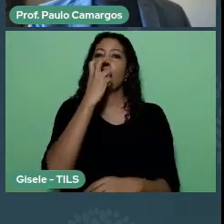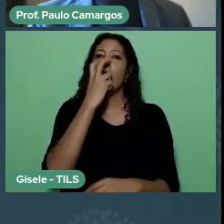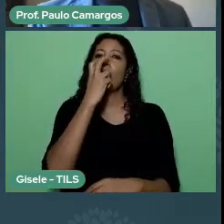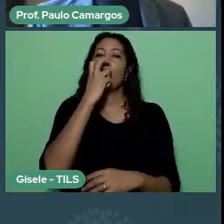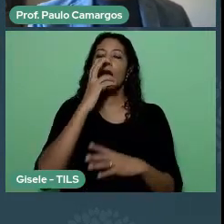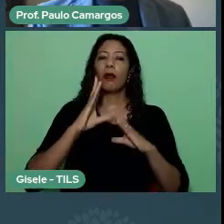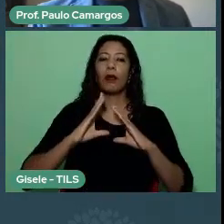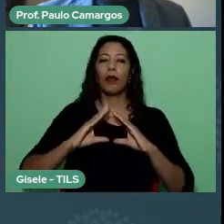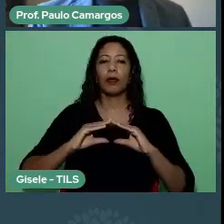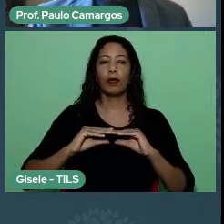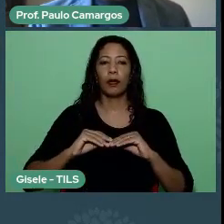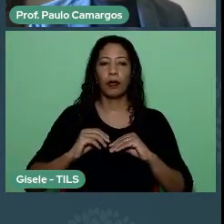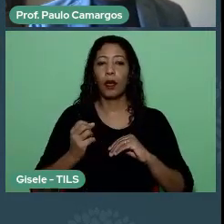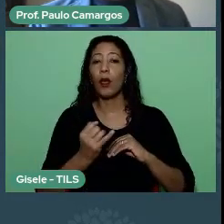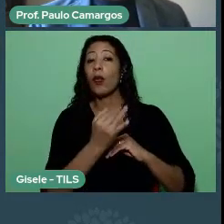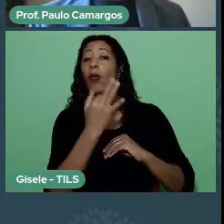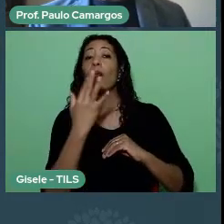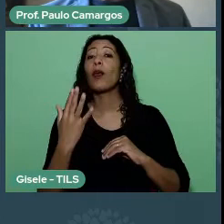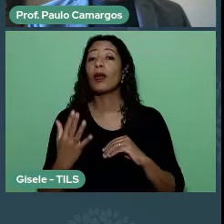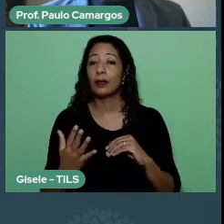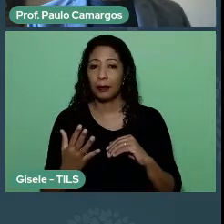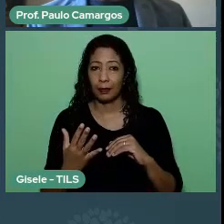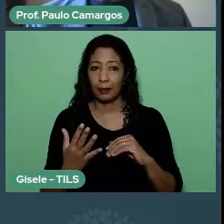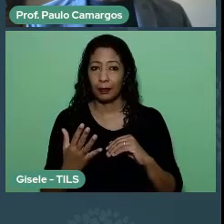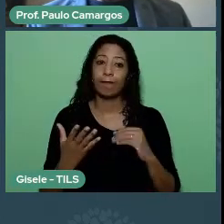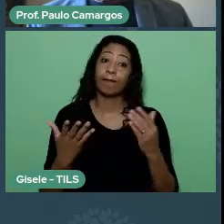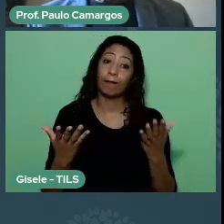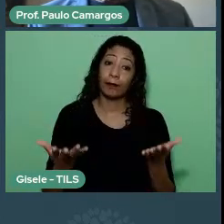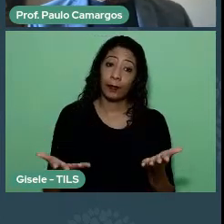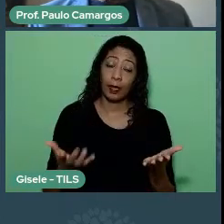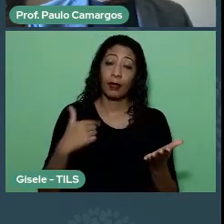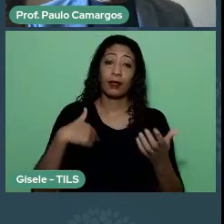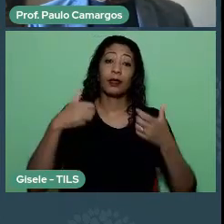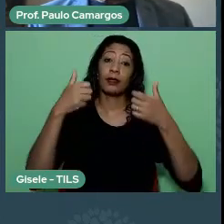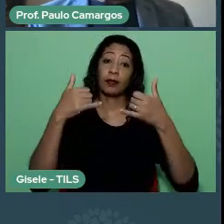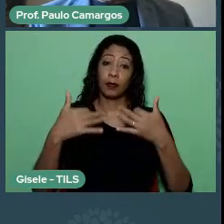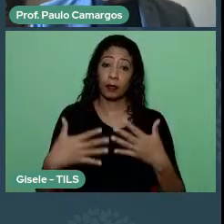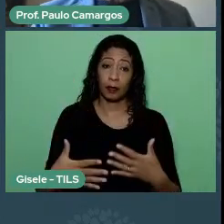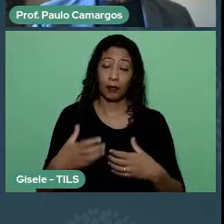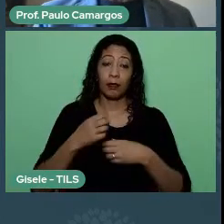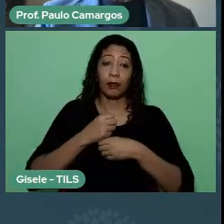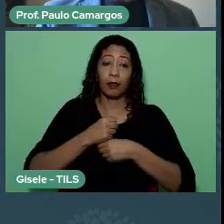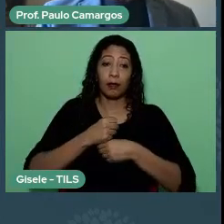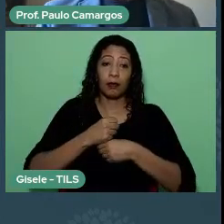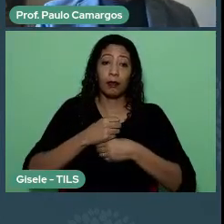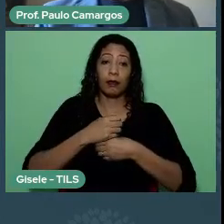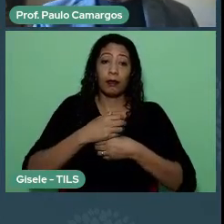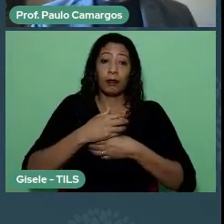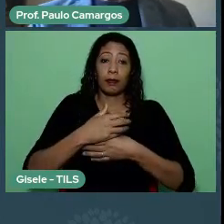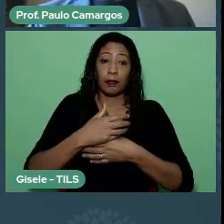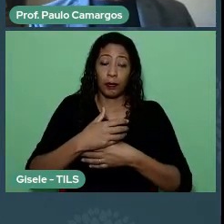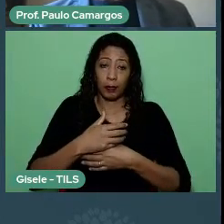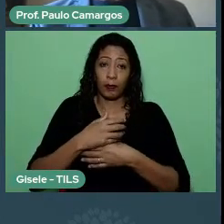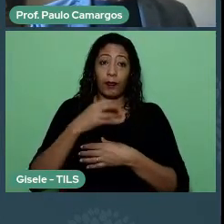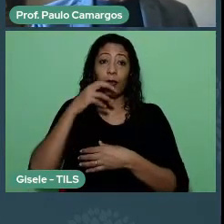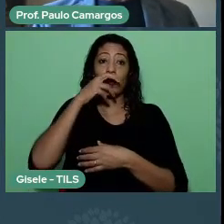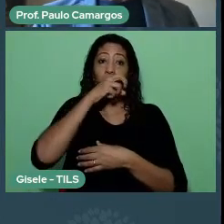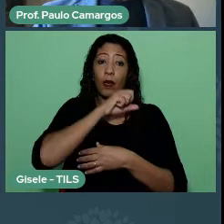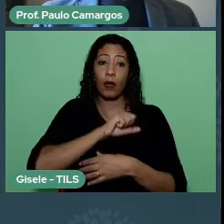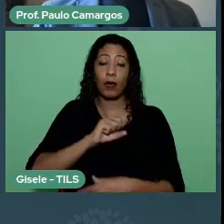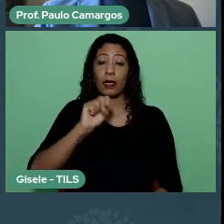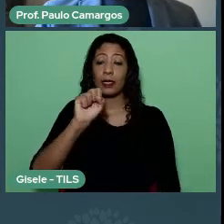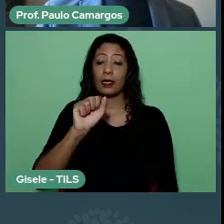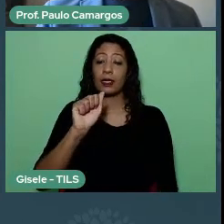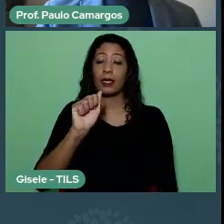alívio? Logicamente que nós estamos falando aqui de broncodilatadores de curta ação, por exemplo, o